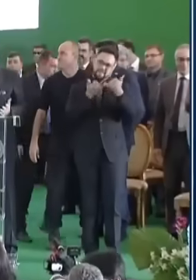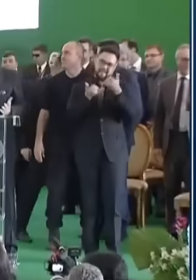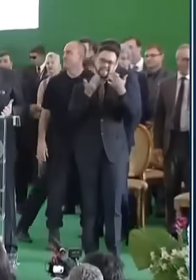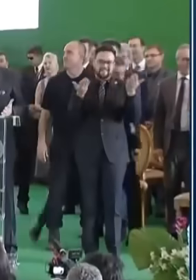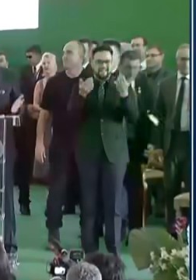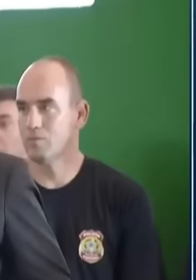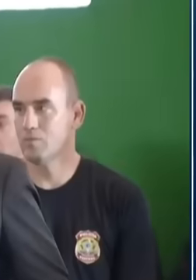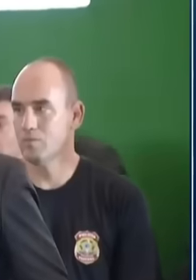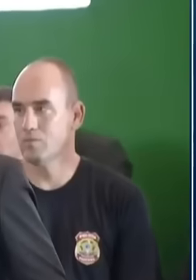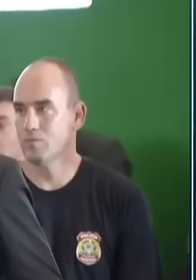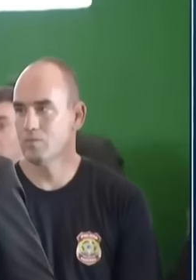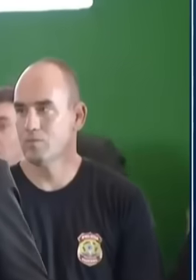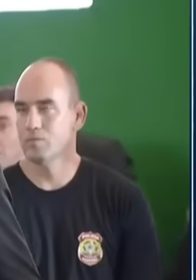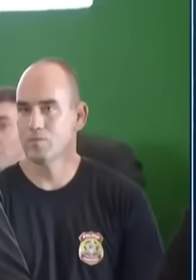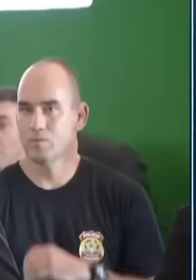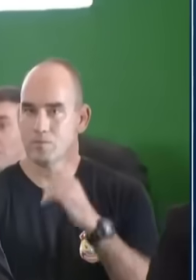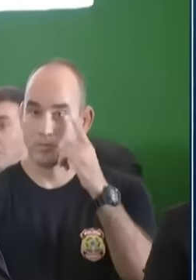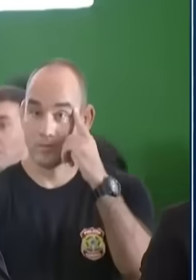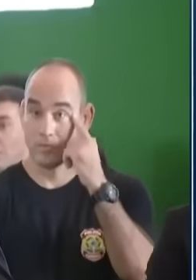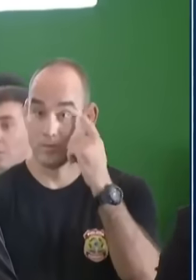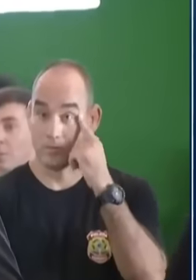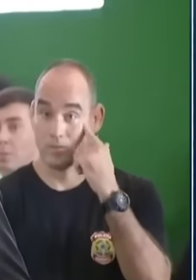para dizer que eu,